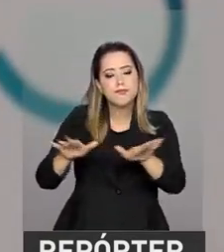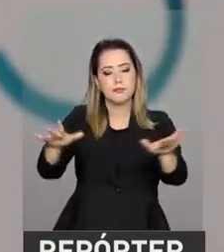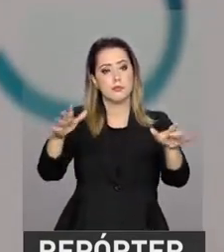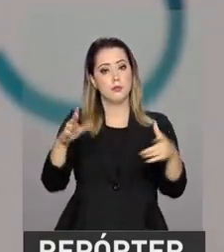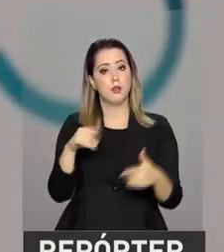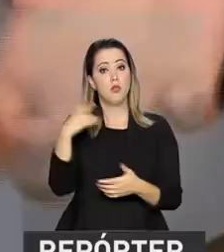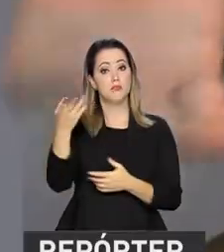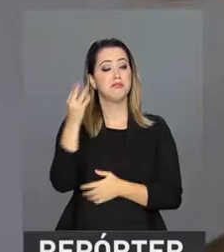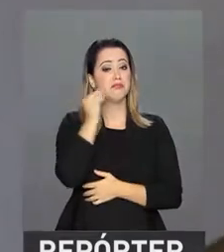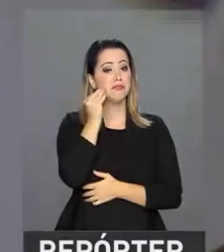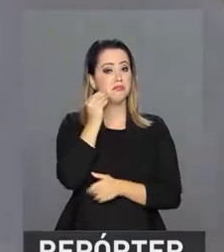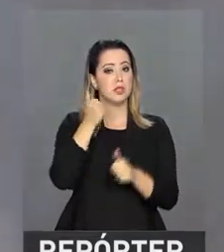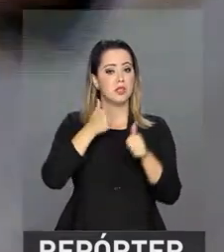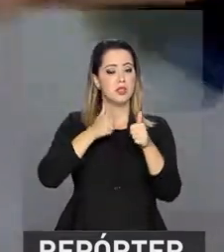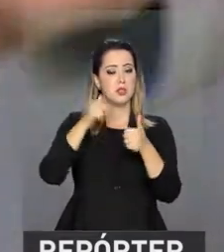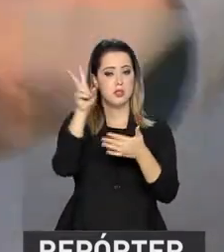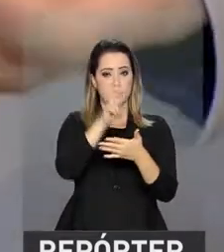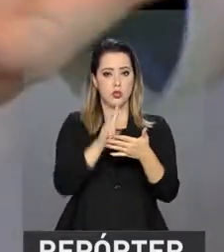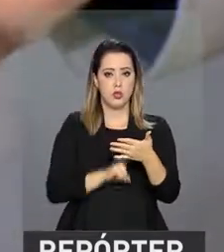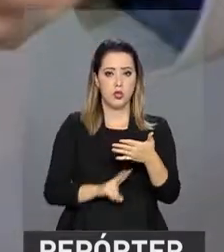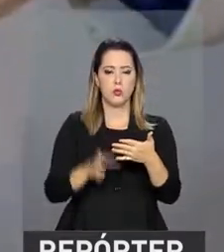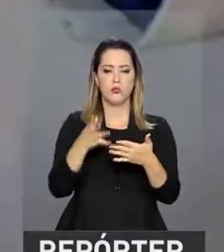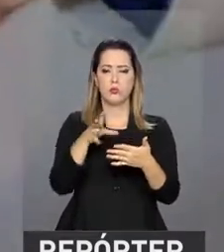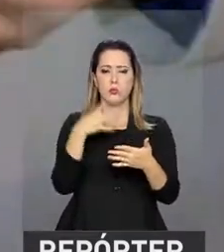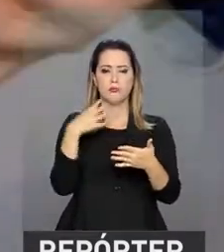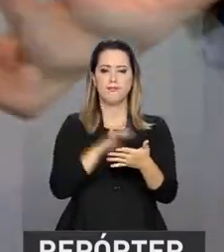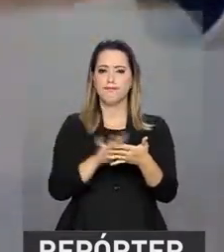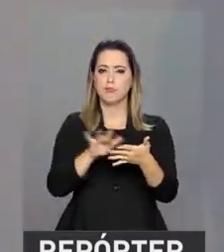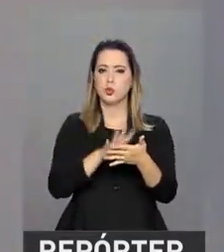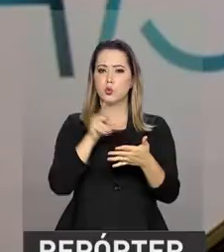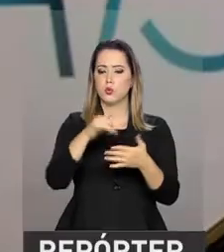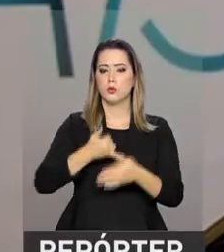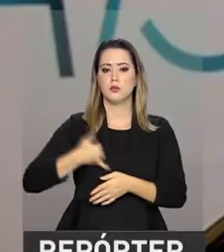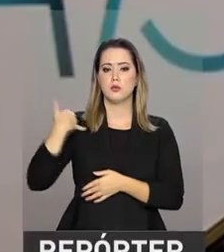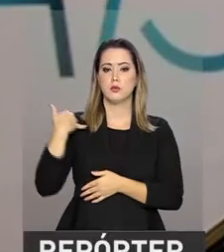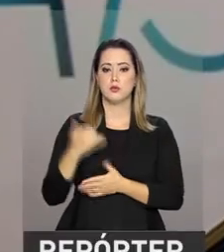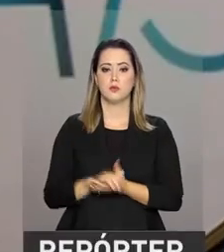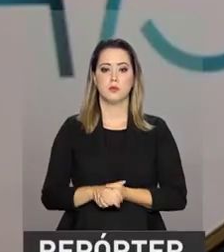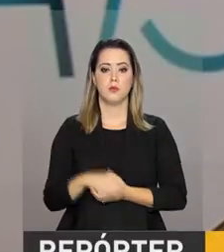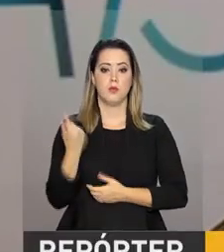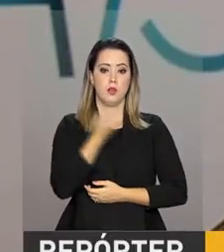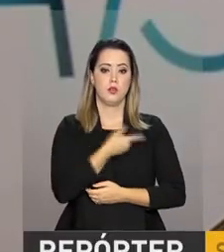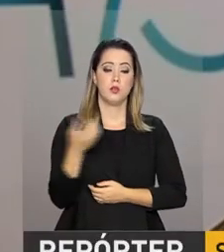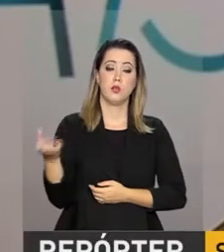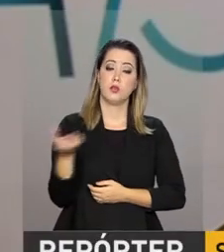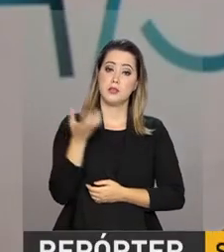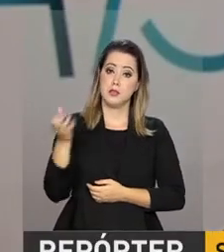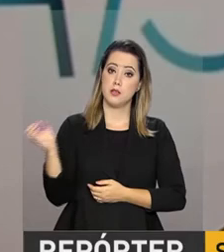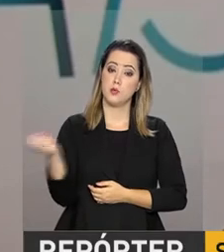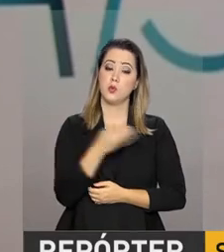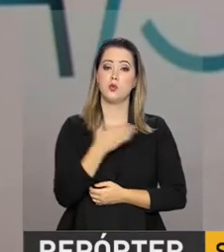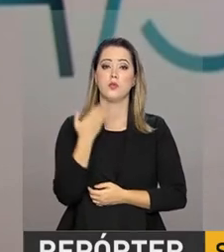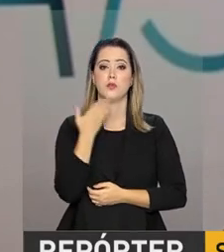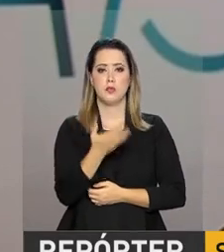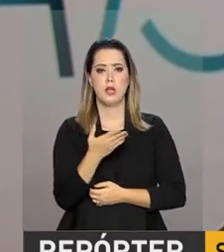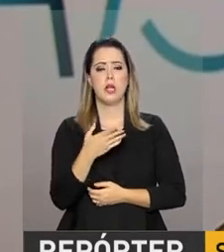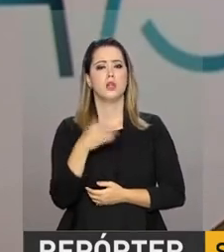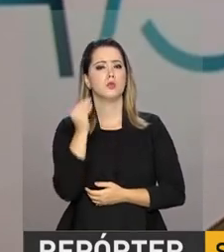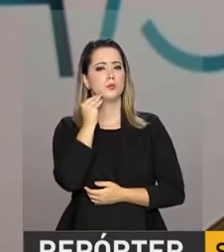experiência de leitura de livros de imagens para leitores de todas as idades a gente queria fazer uma renovação na experiência de leitura